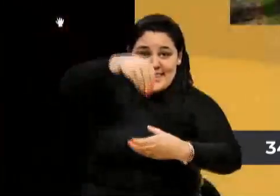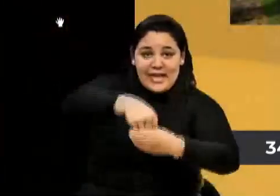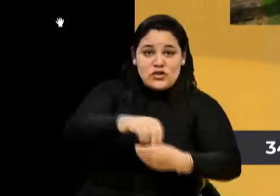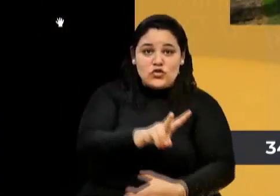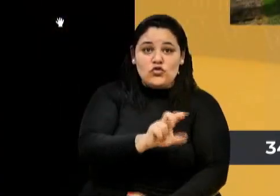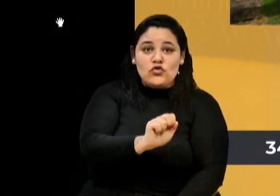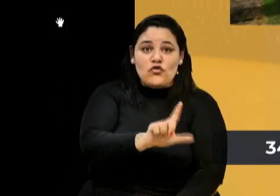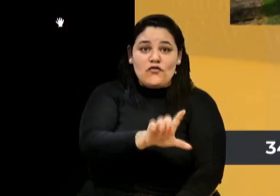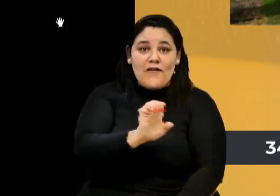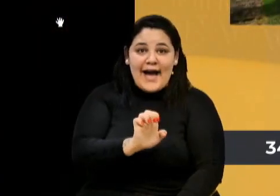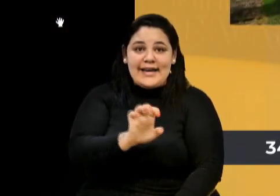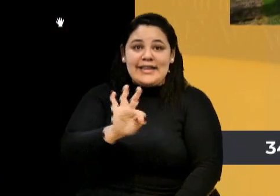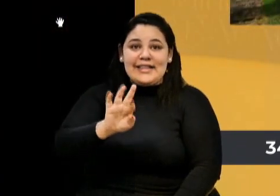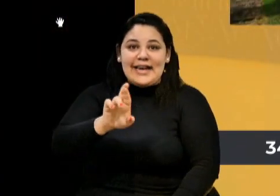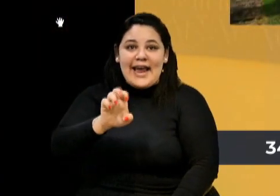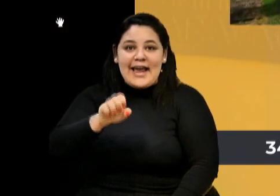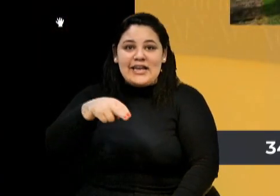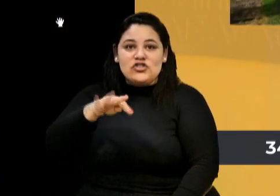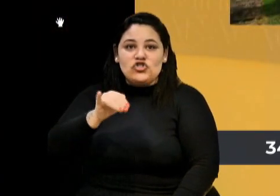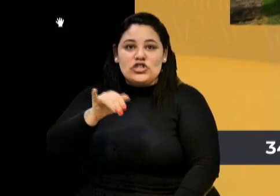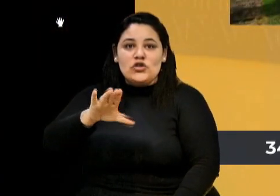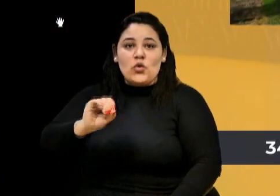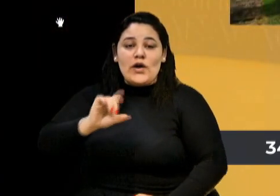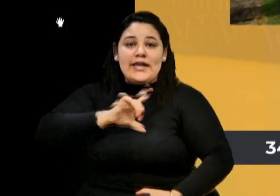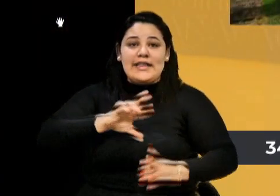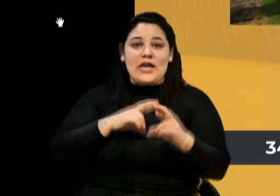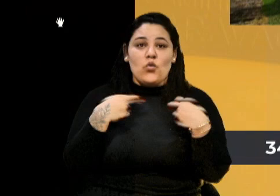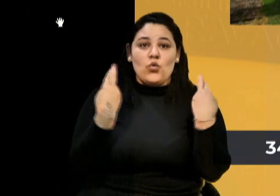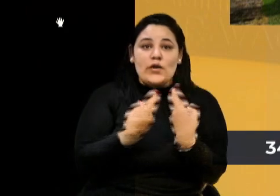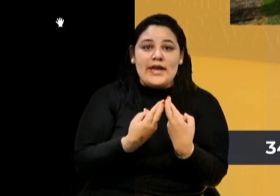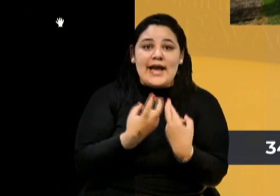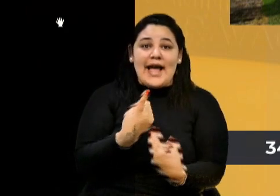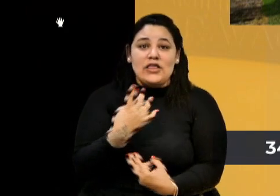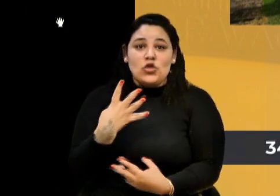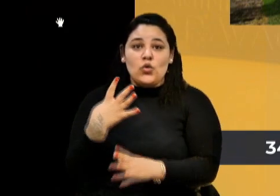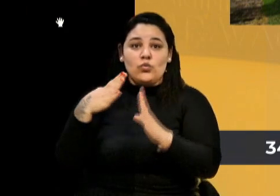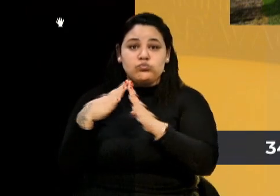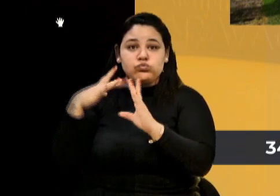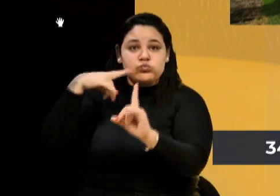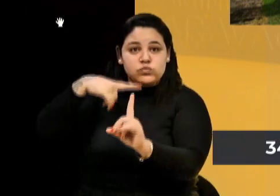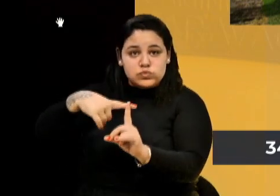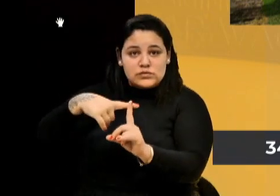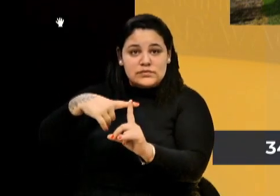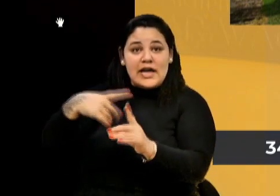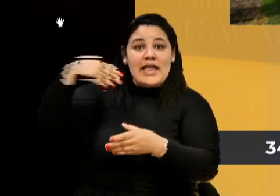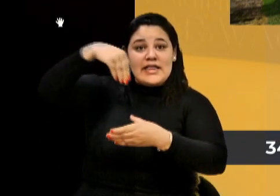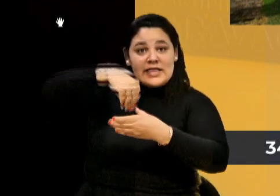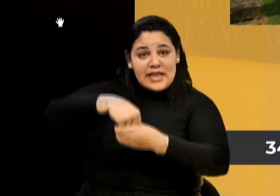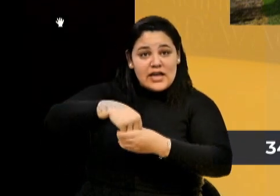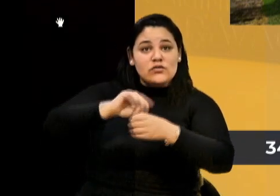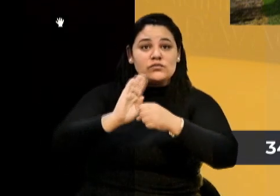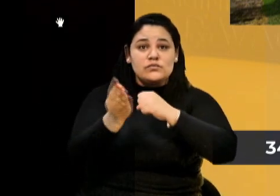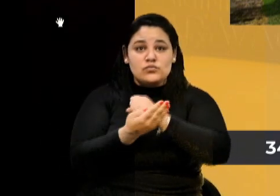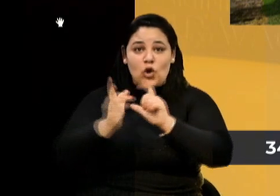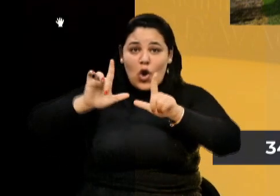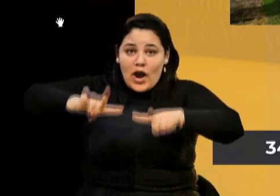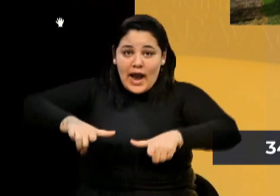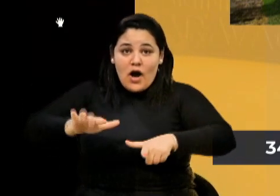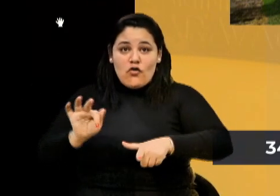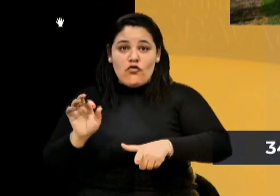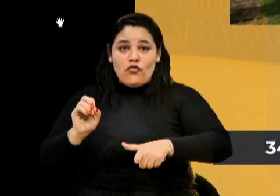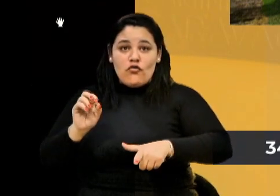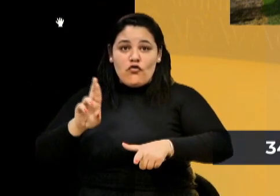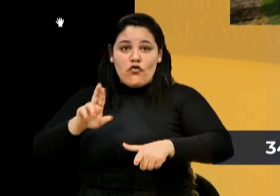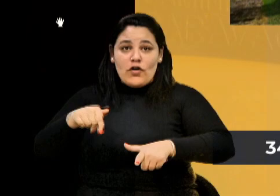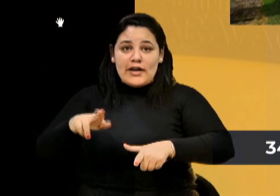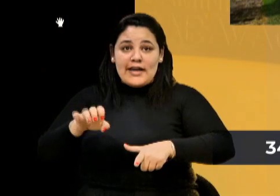reúnem 14 capelas em localidades da região de Forqueta e que a gente precisa colocar isso para fora, precisa mostrar